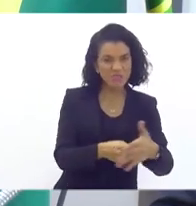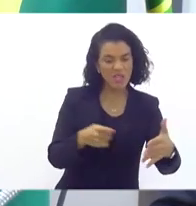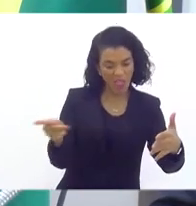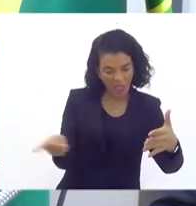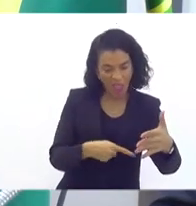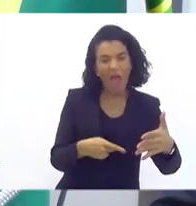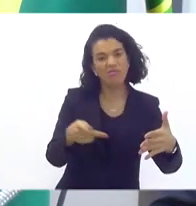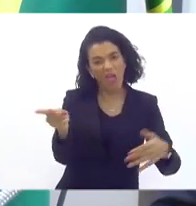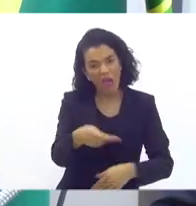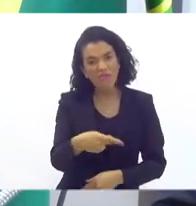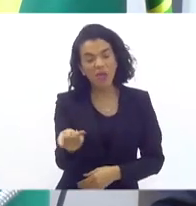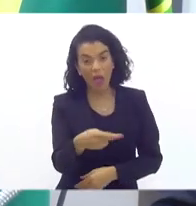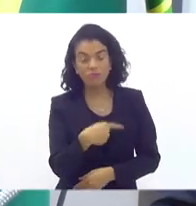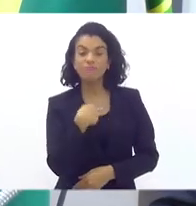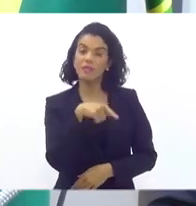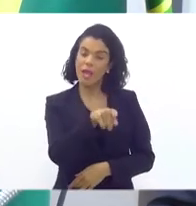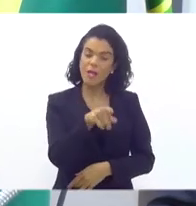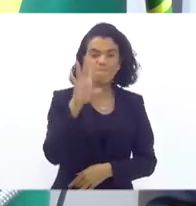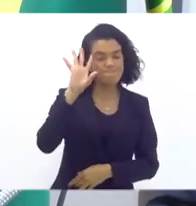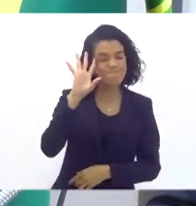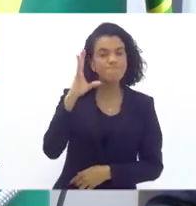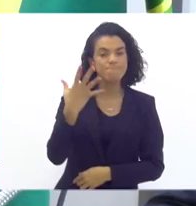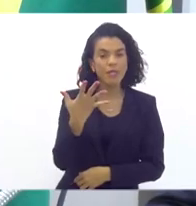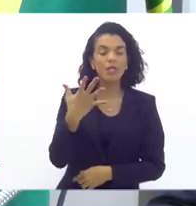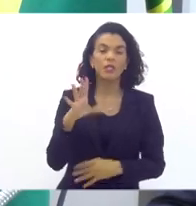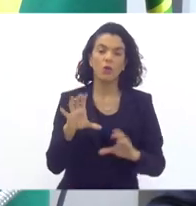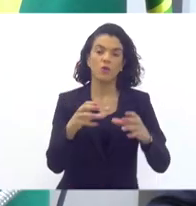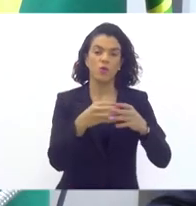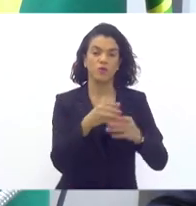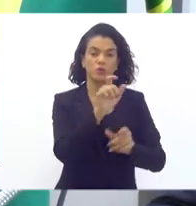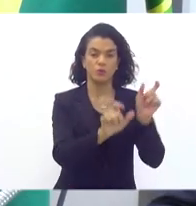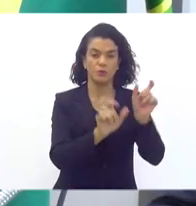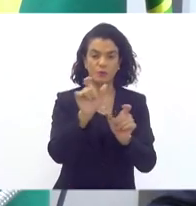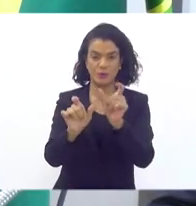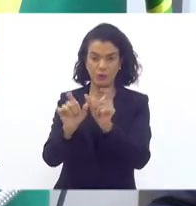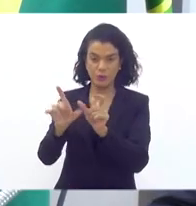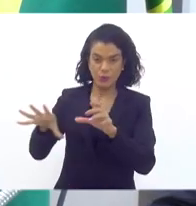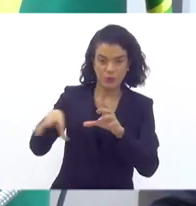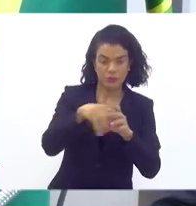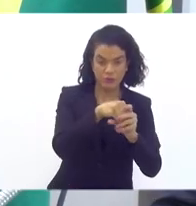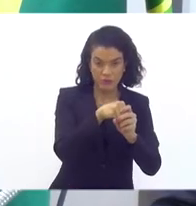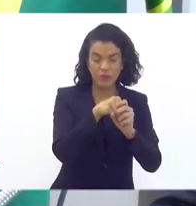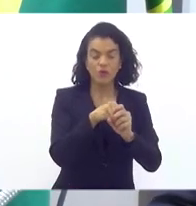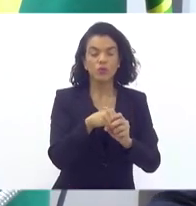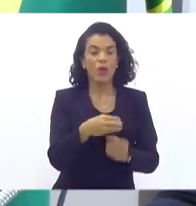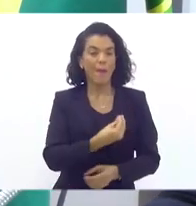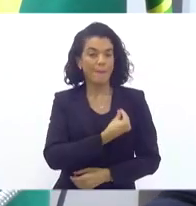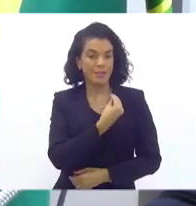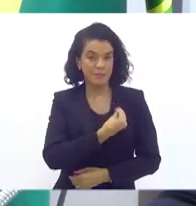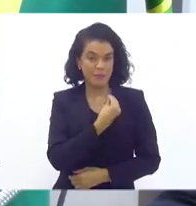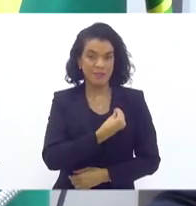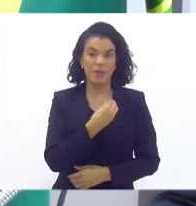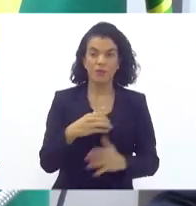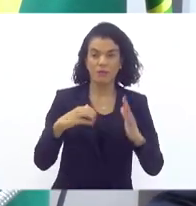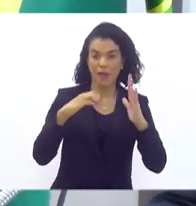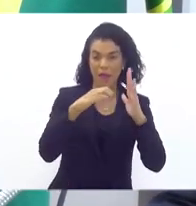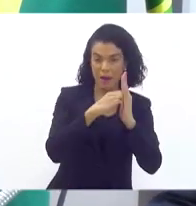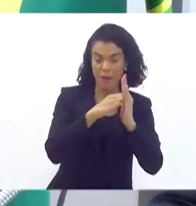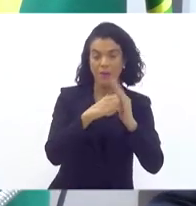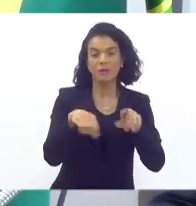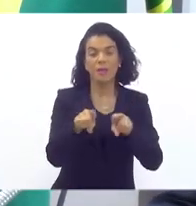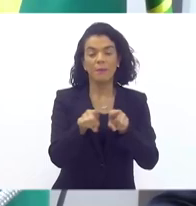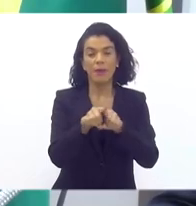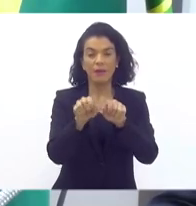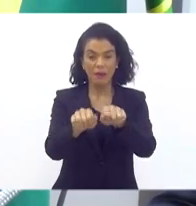e ele tem cobrado buscado essas respostas Então esse conjunto de pessoas que aqui está é junto com a participação da Câmara Federal da Câmara Municipal